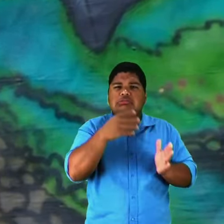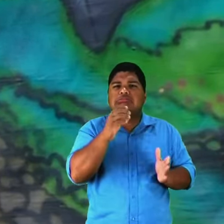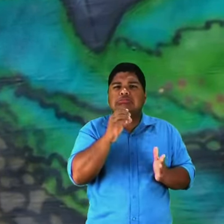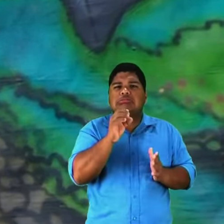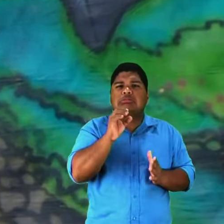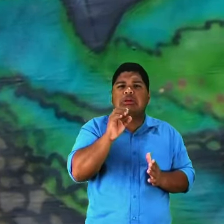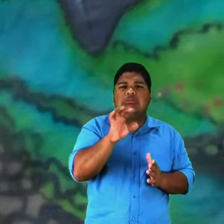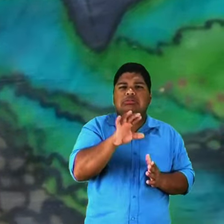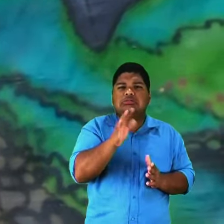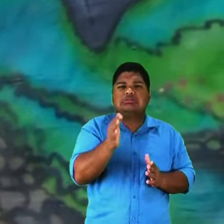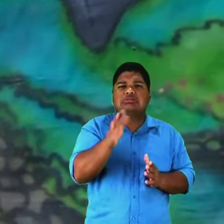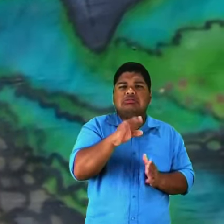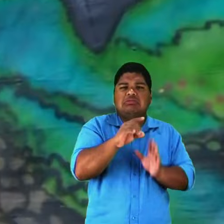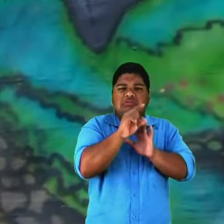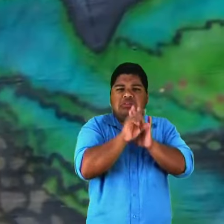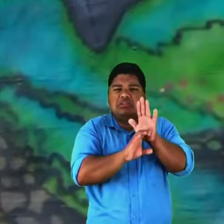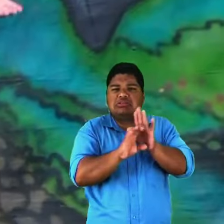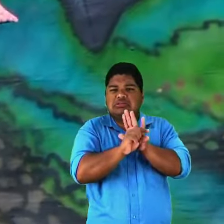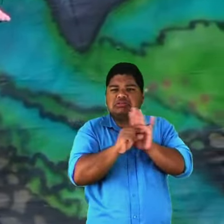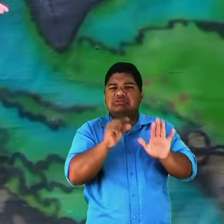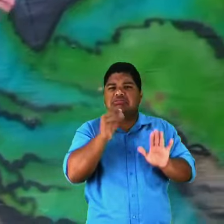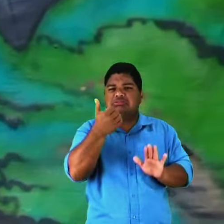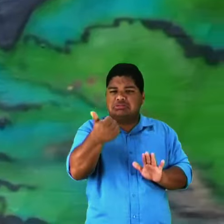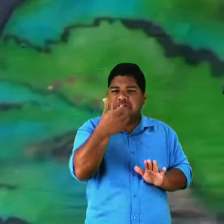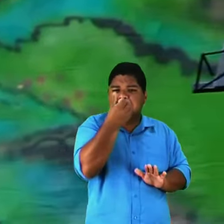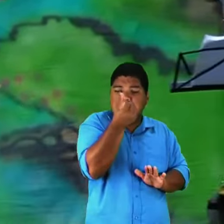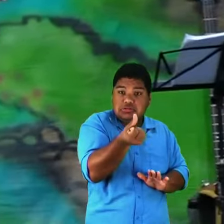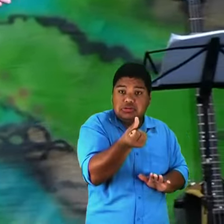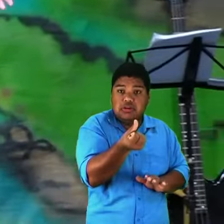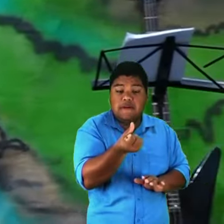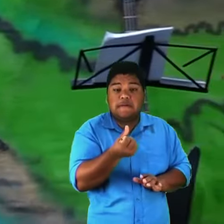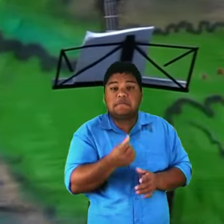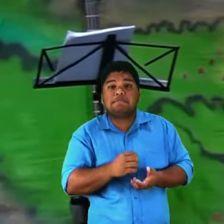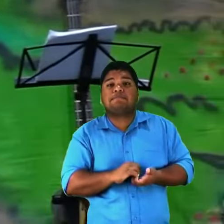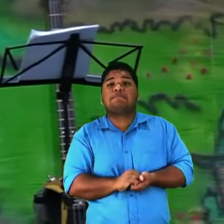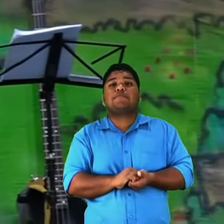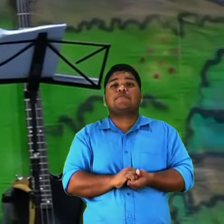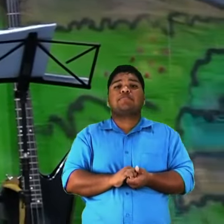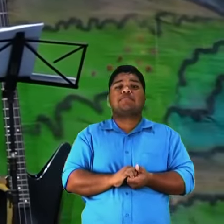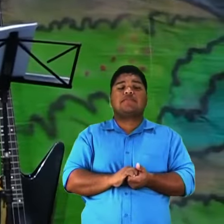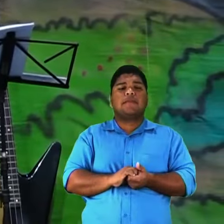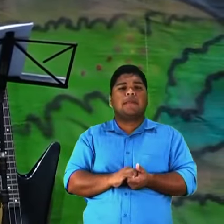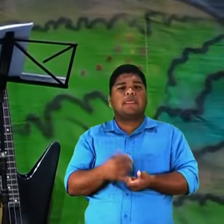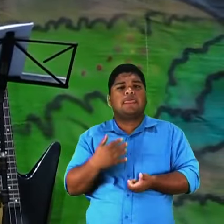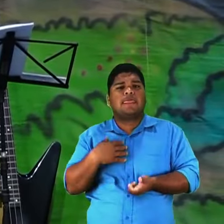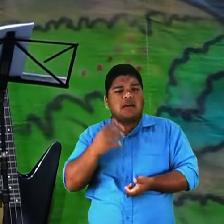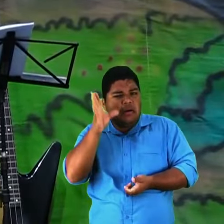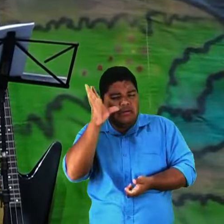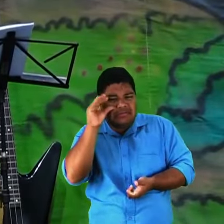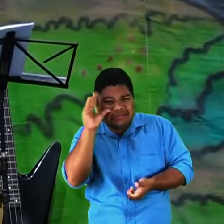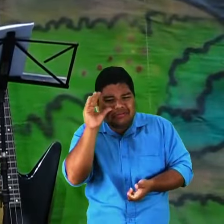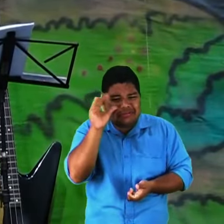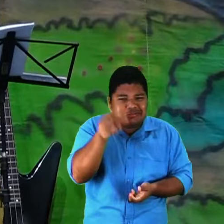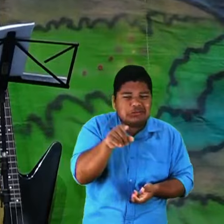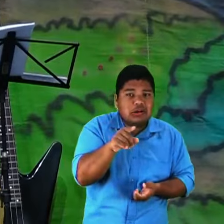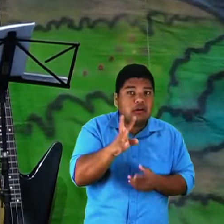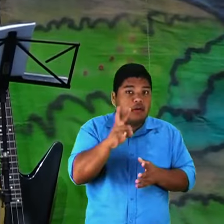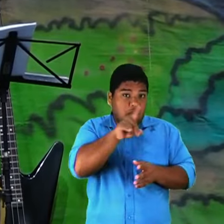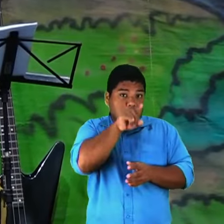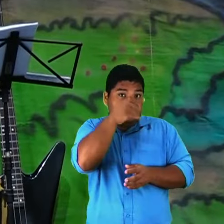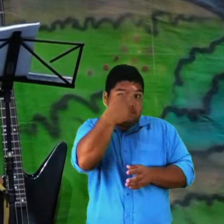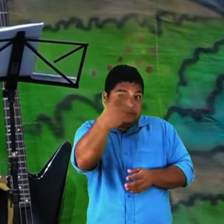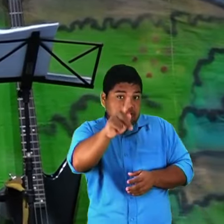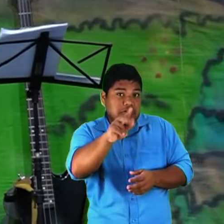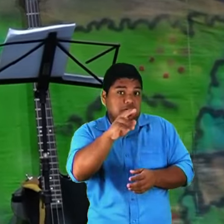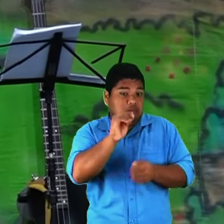vocês. E é legal você atentar, eu não sei se você que fez a leitura no Evangelho